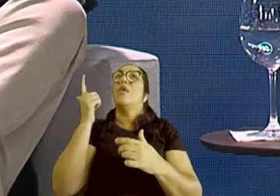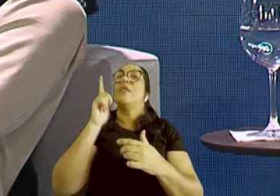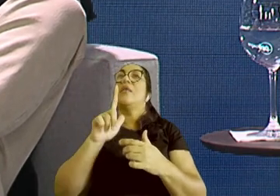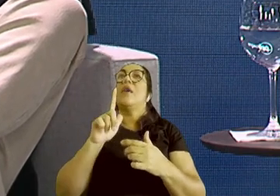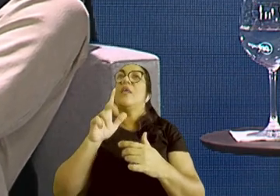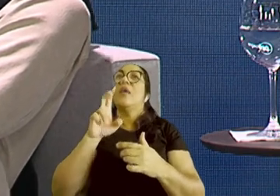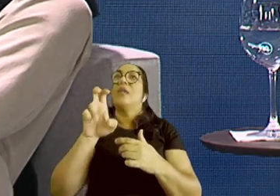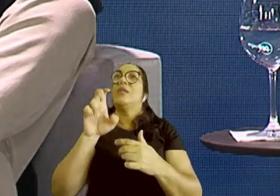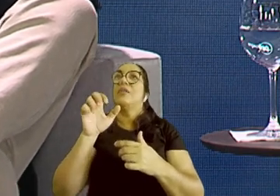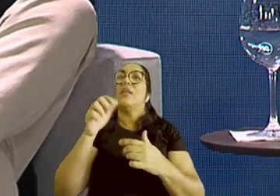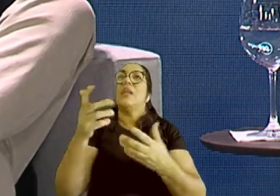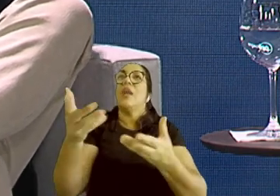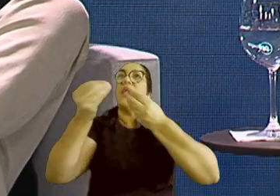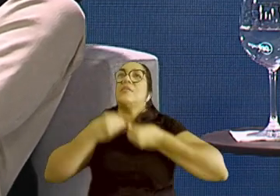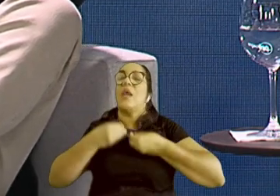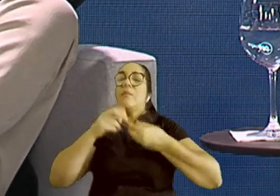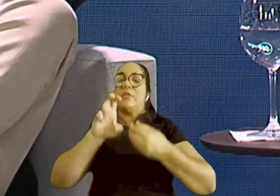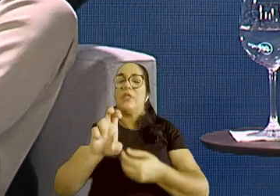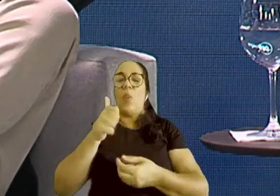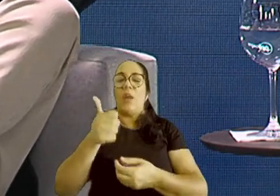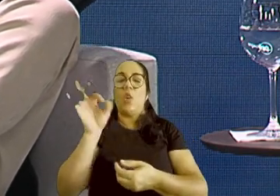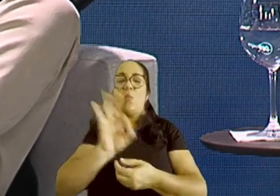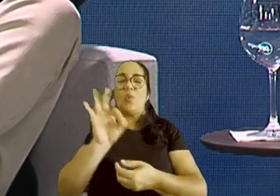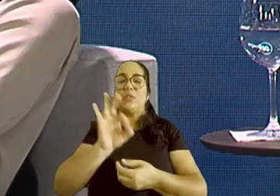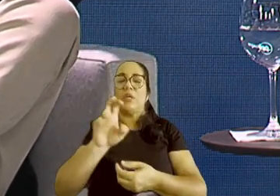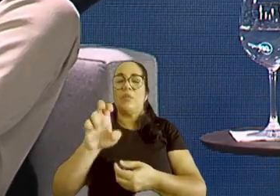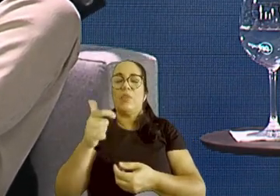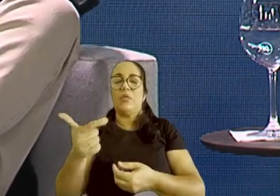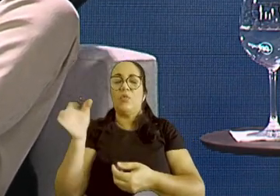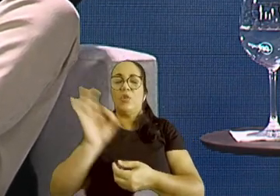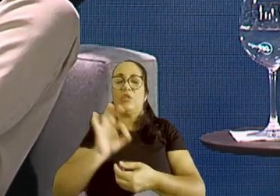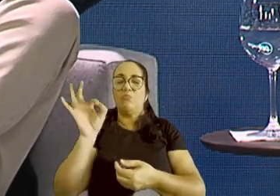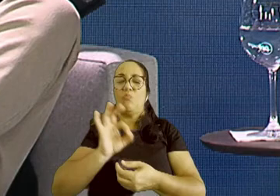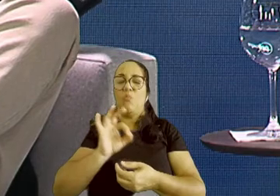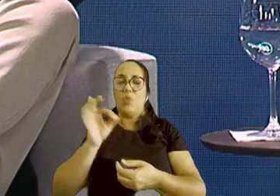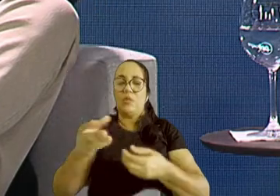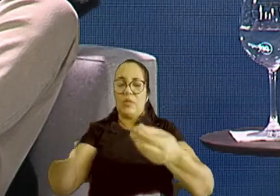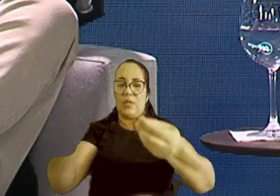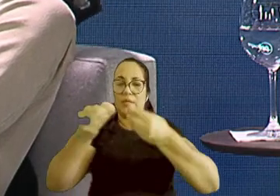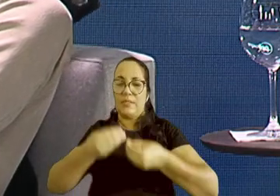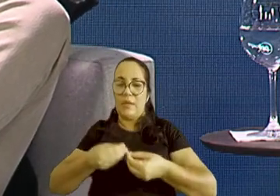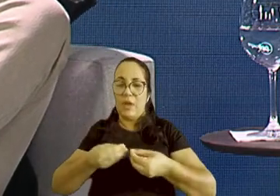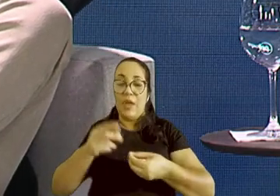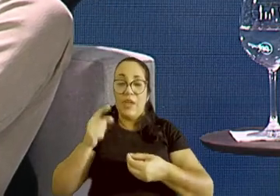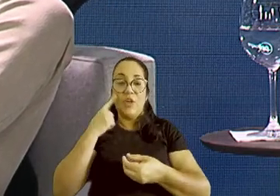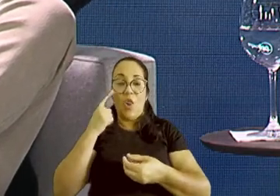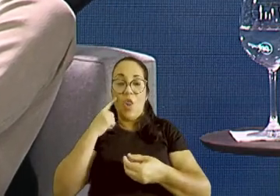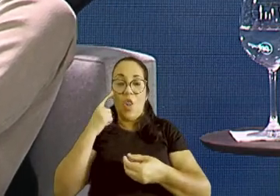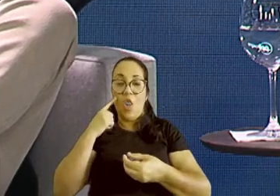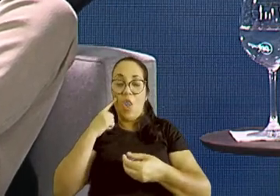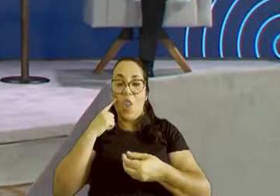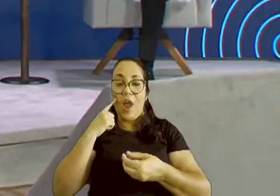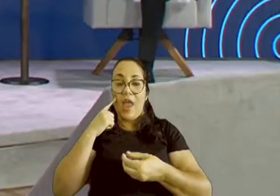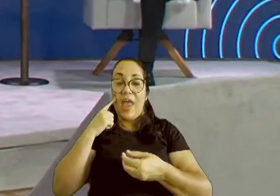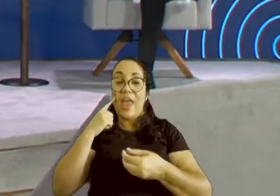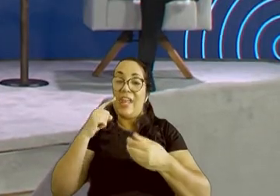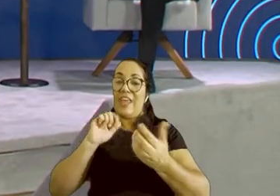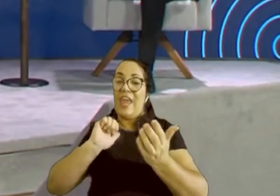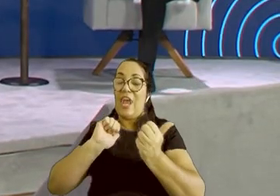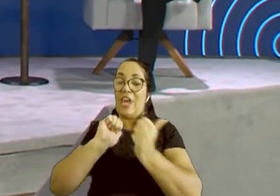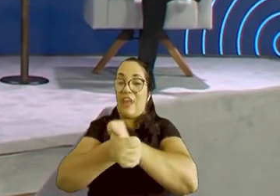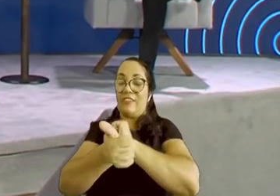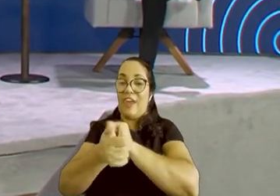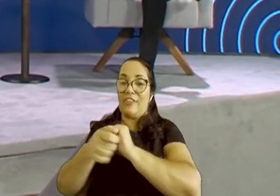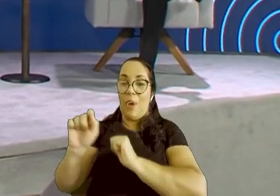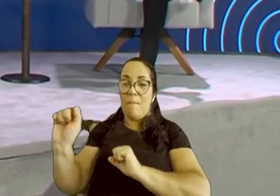assim 51 52 ou seja um dos maiores campeões mundiais né de todos os tempos do tênis ele ganha um pouquinho mais